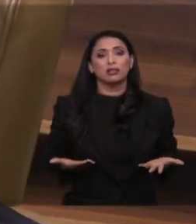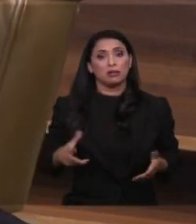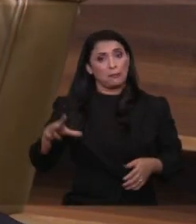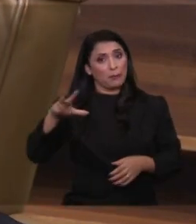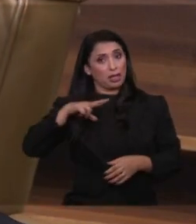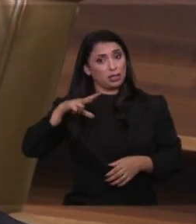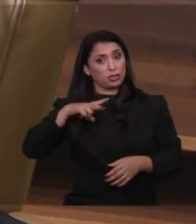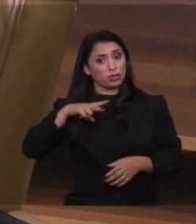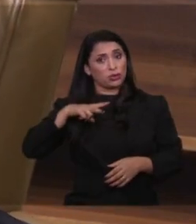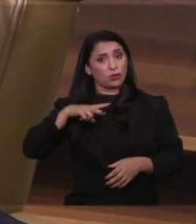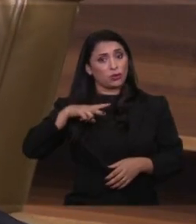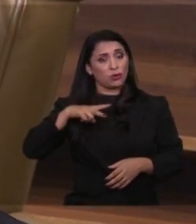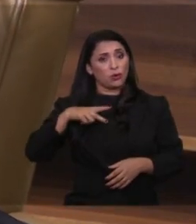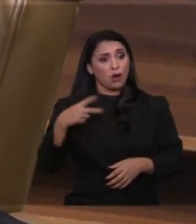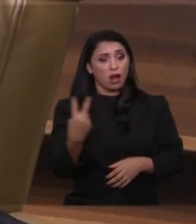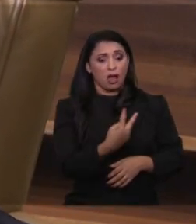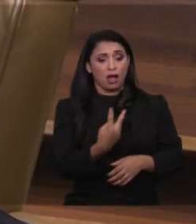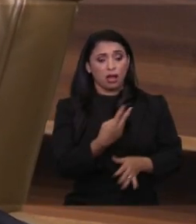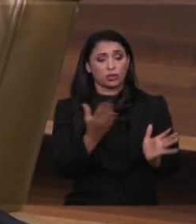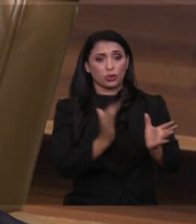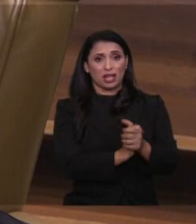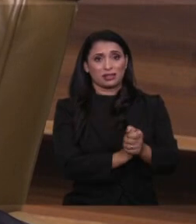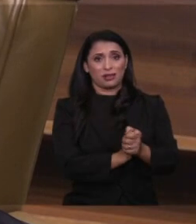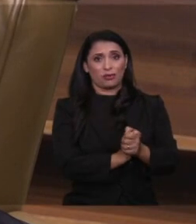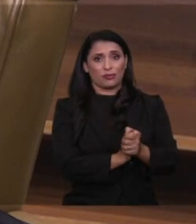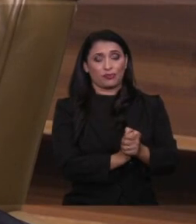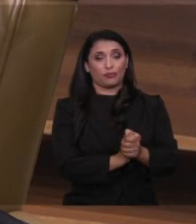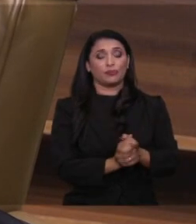privada do casal.